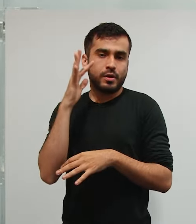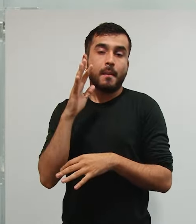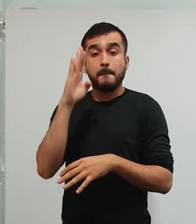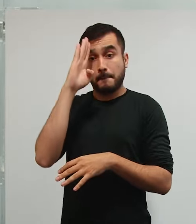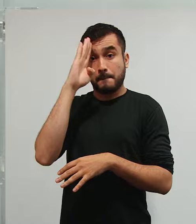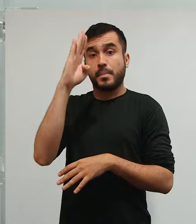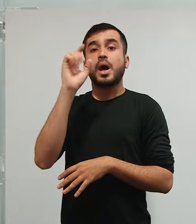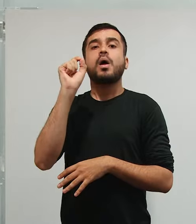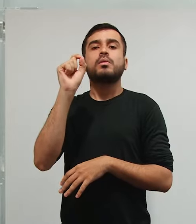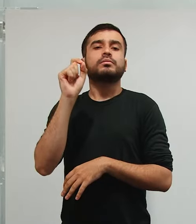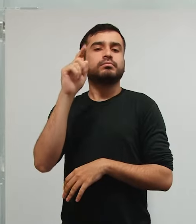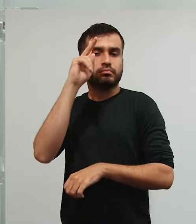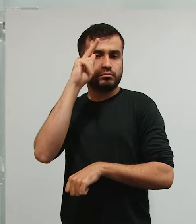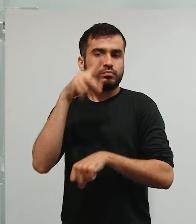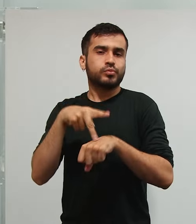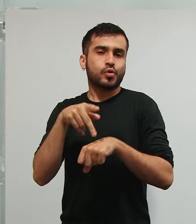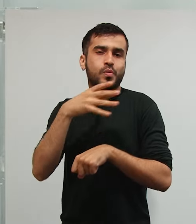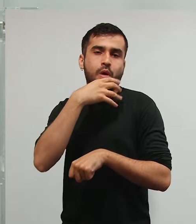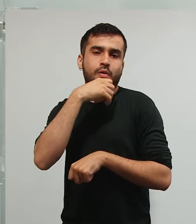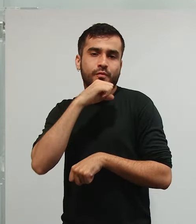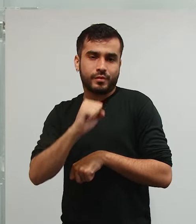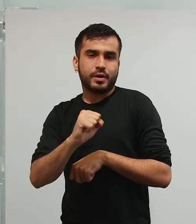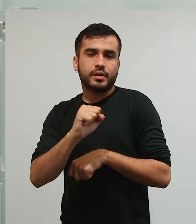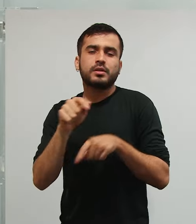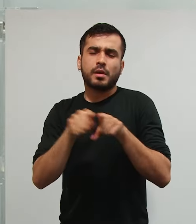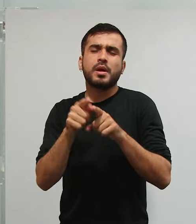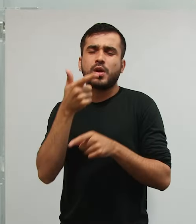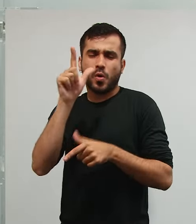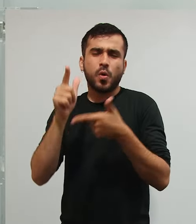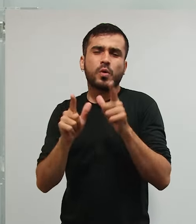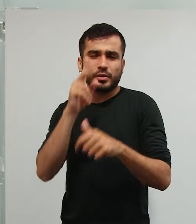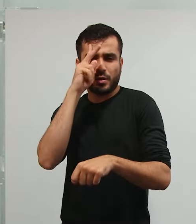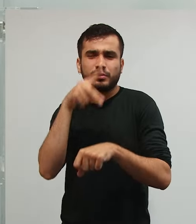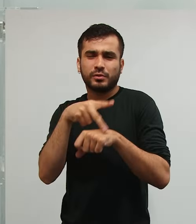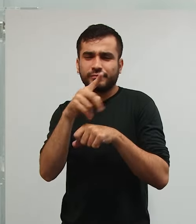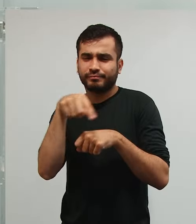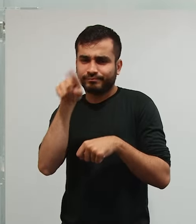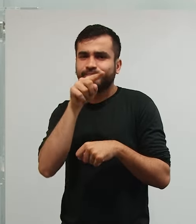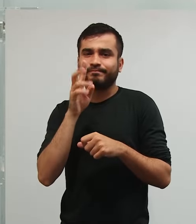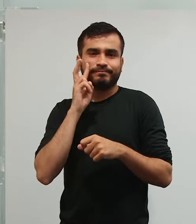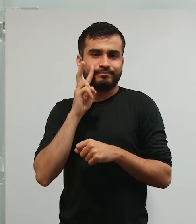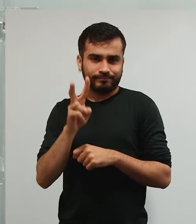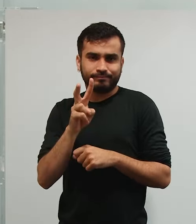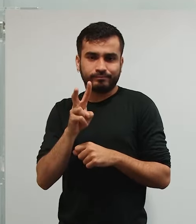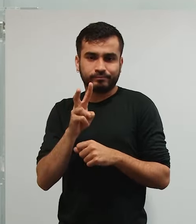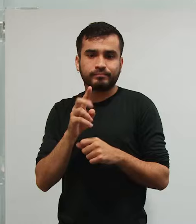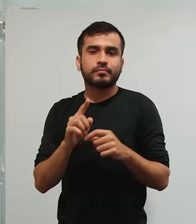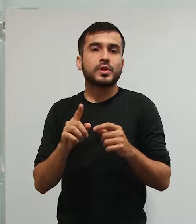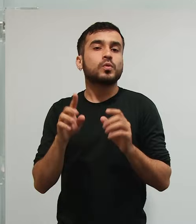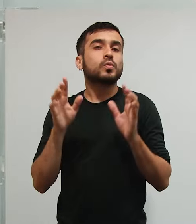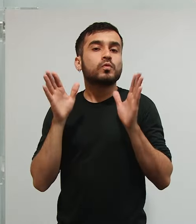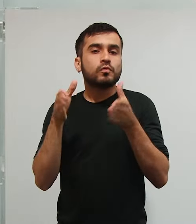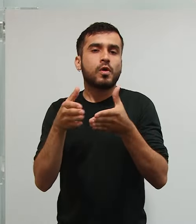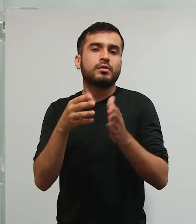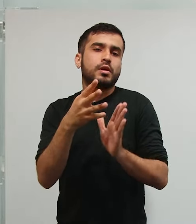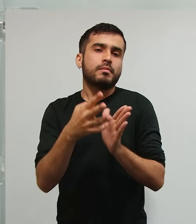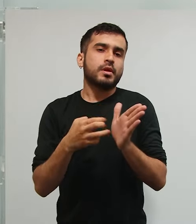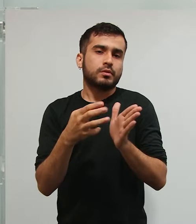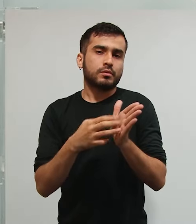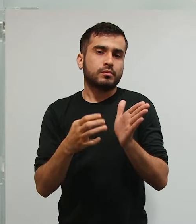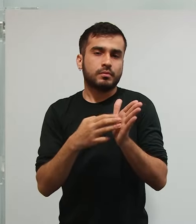e a teoria que você estudou, especialmente Paulo Freire e os demais autores que nós acabamos de mencionar,